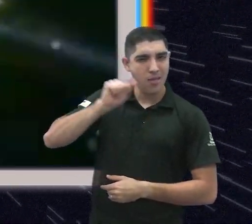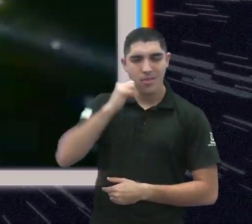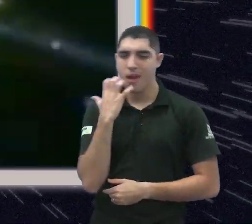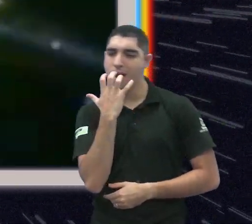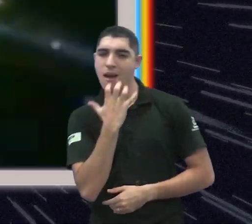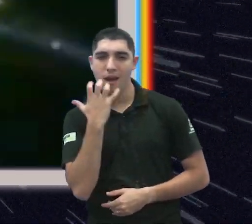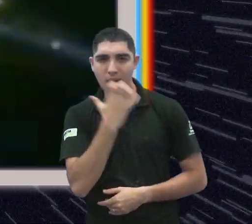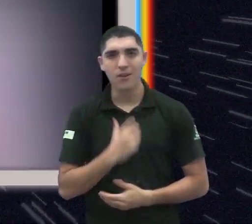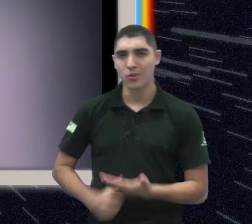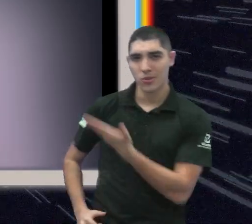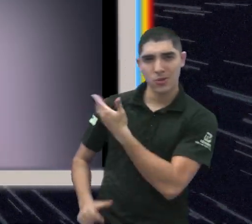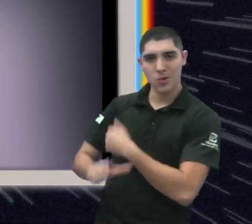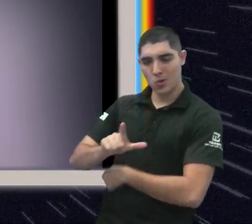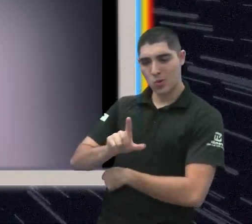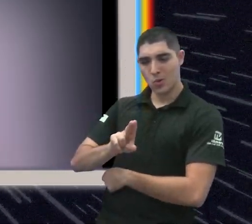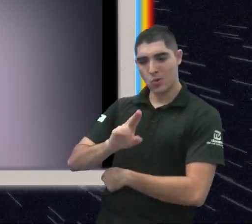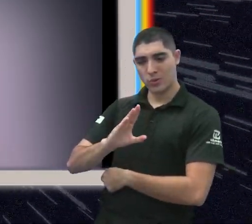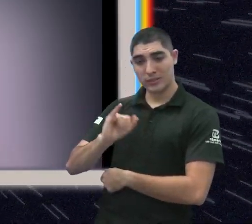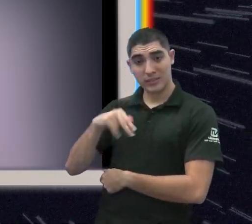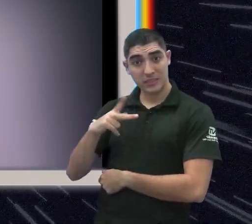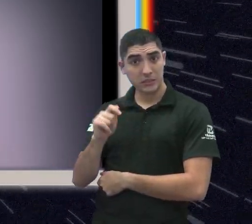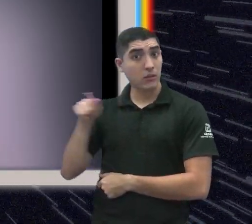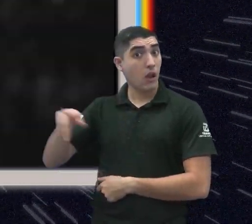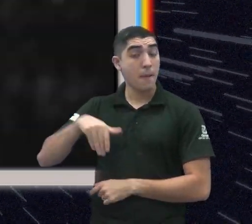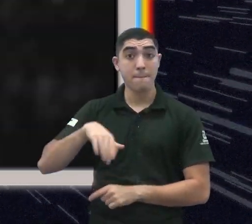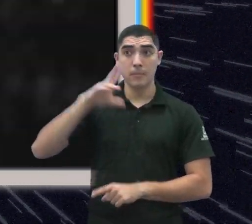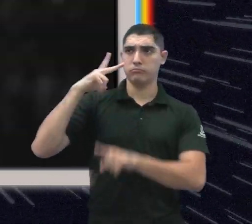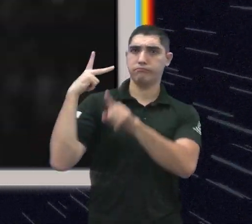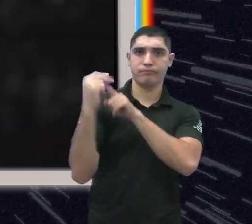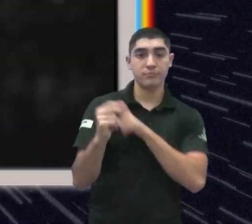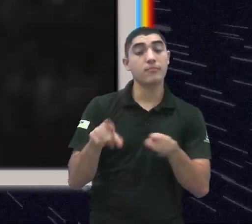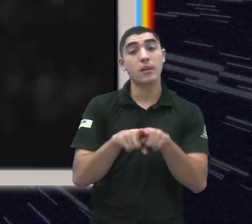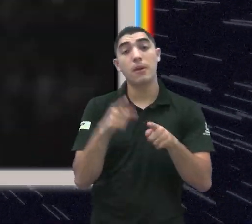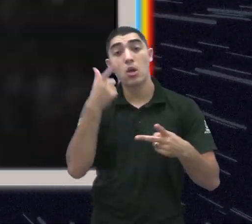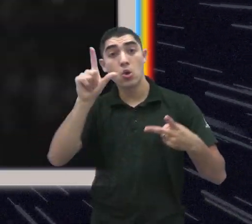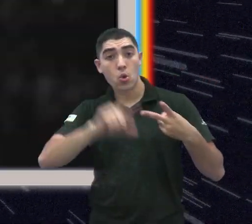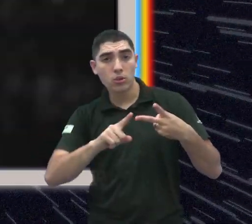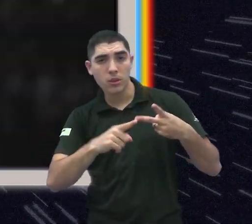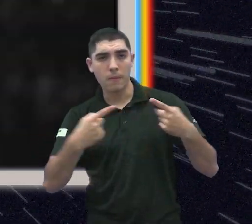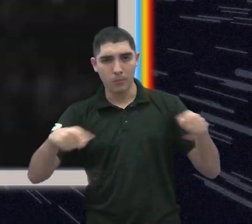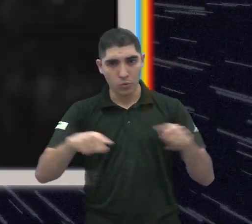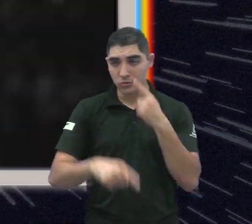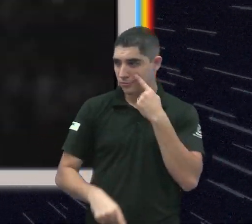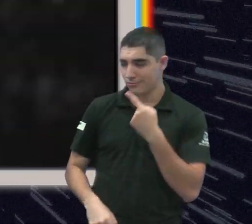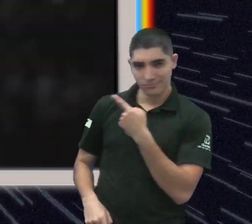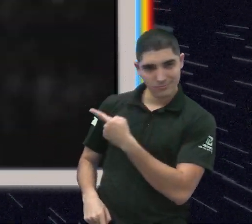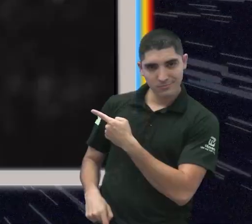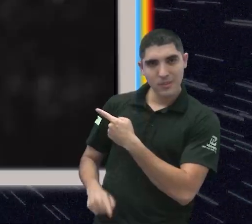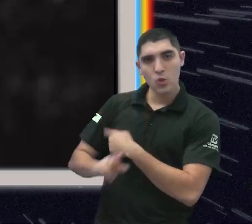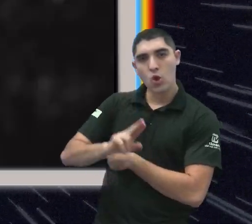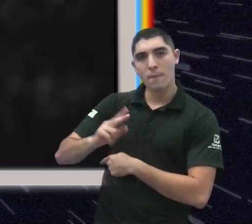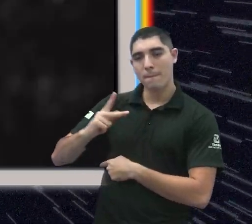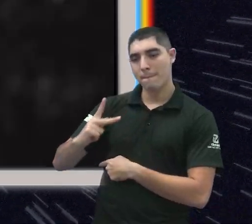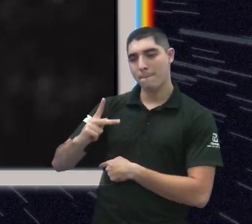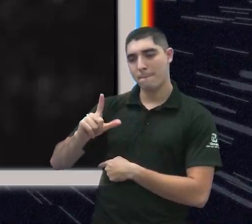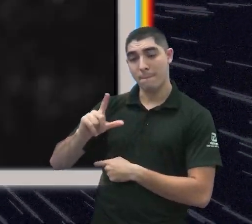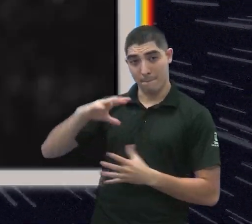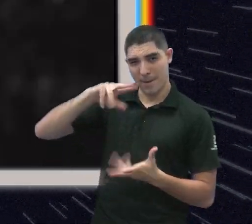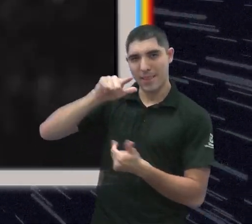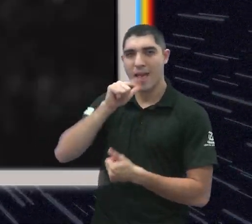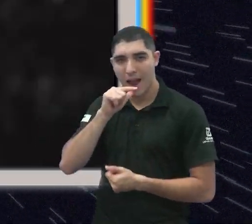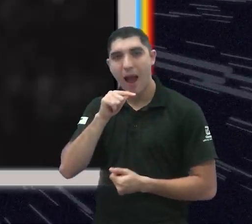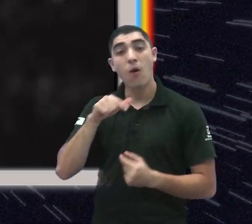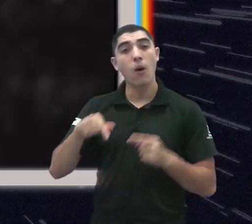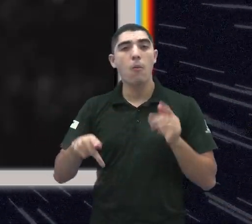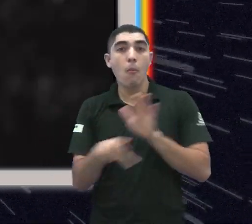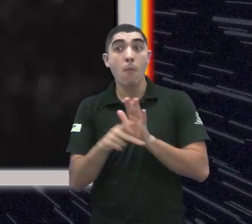cantora Lucinha Liz, foi a grande vencedora. Planeta Água, sucesso de Guilherme Arantes, acabou ficando em segundo